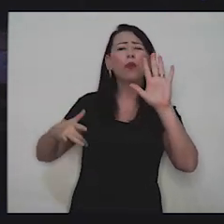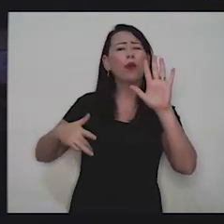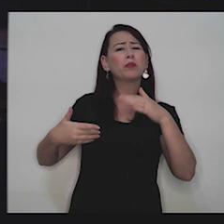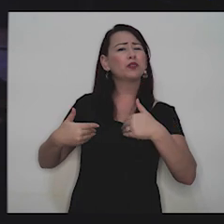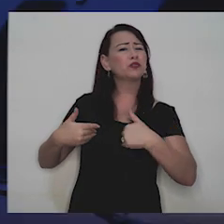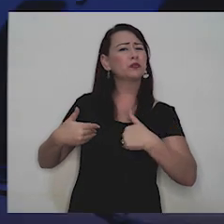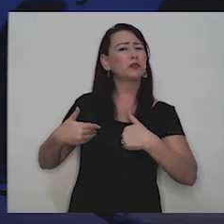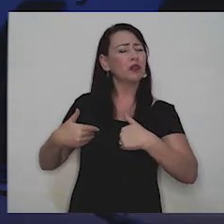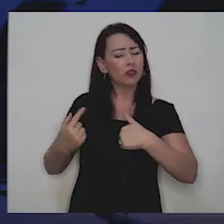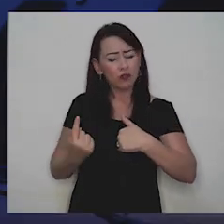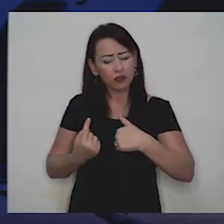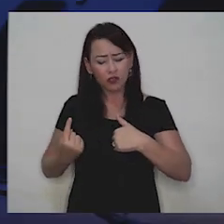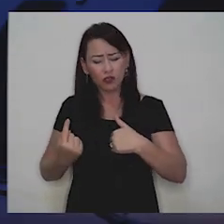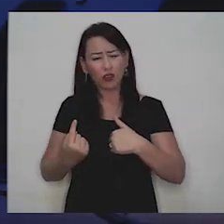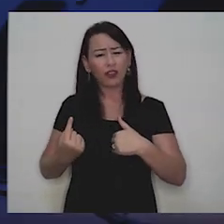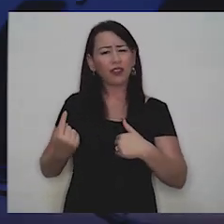a solidão.